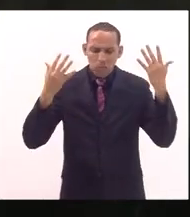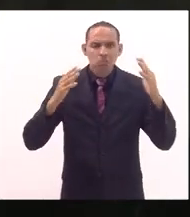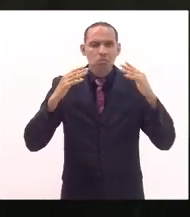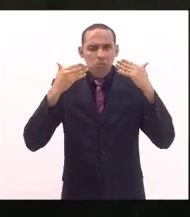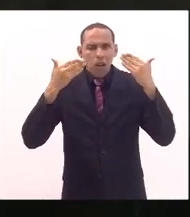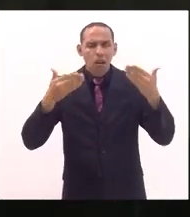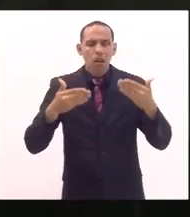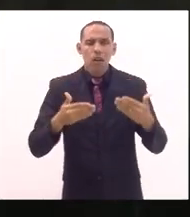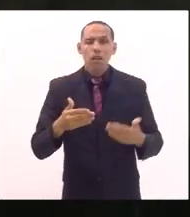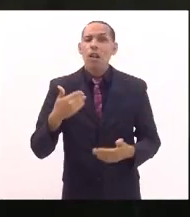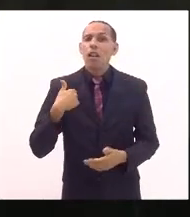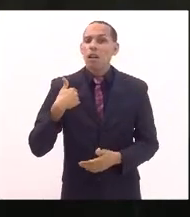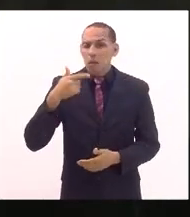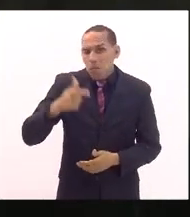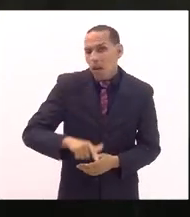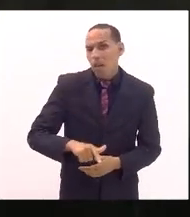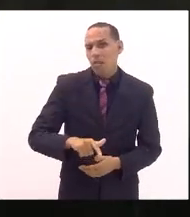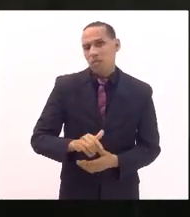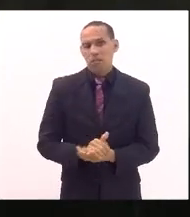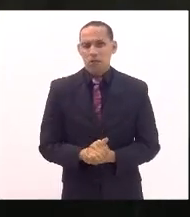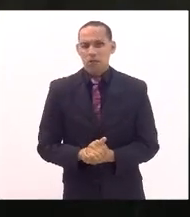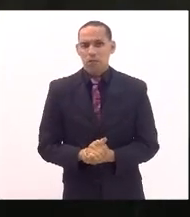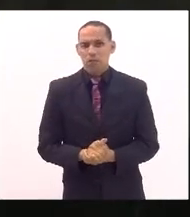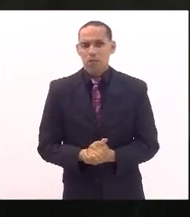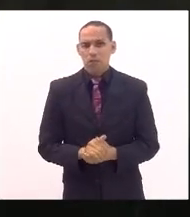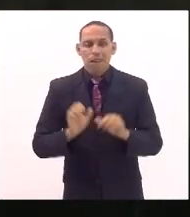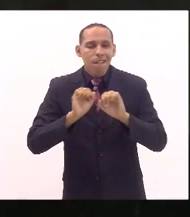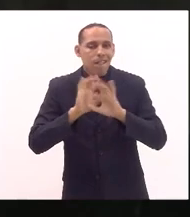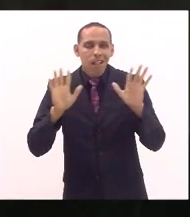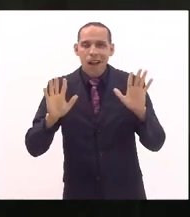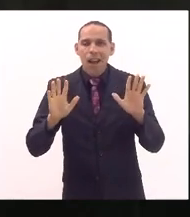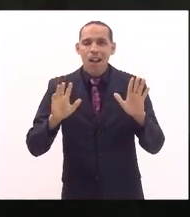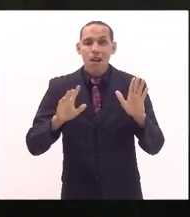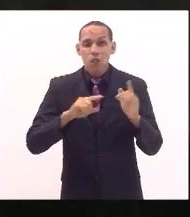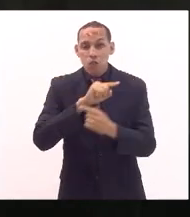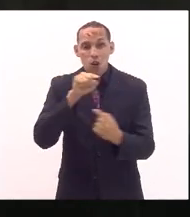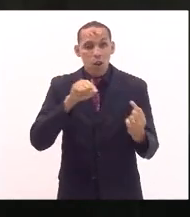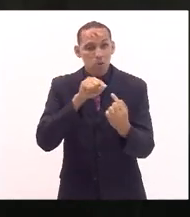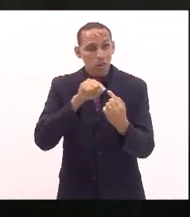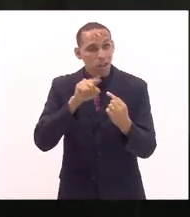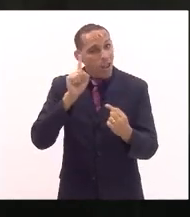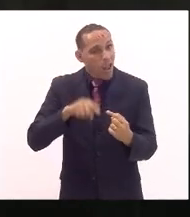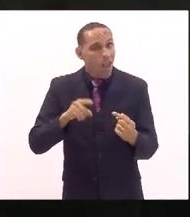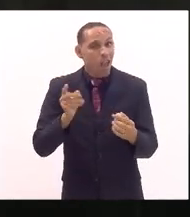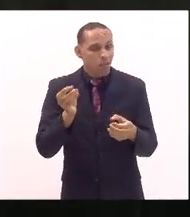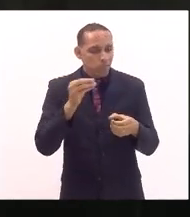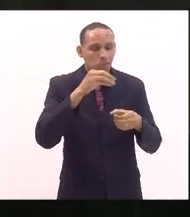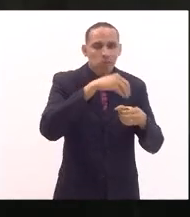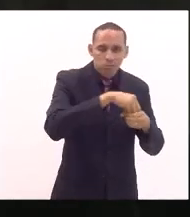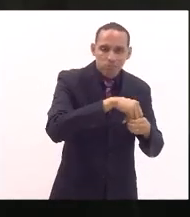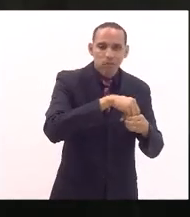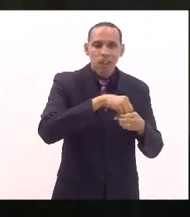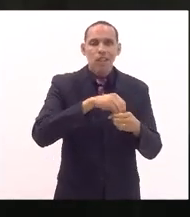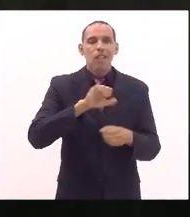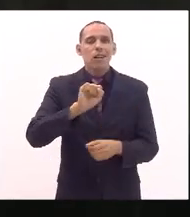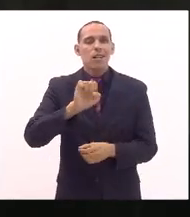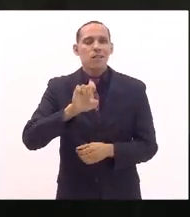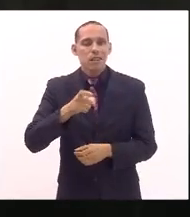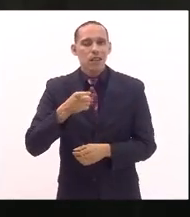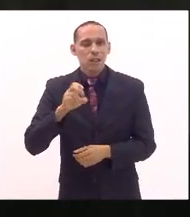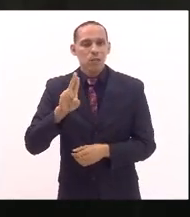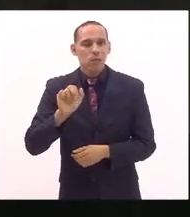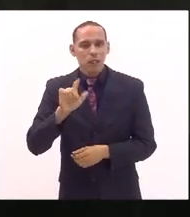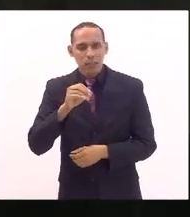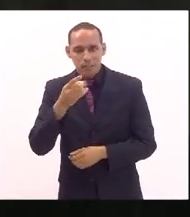quiser e vou além para deixar claro que o objetivo é introdução da sexualização